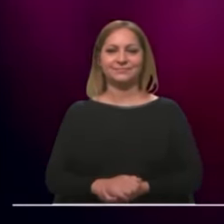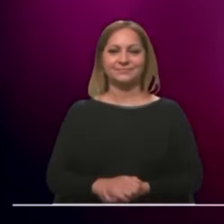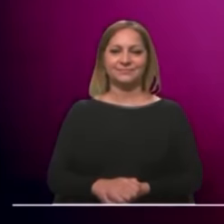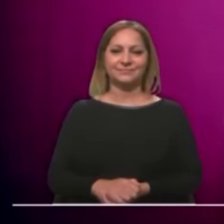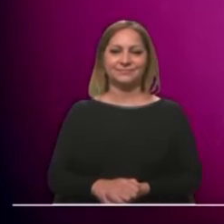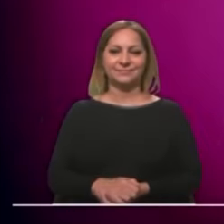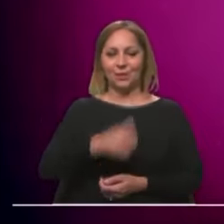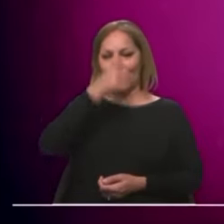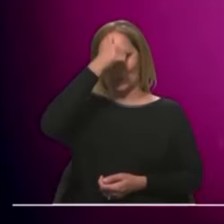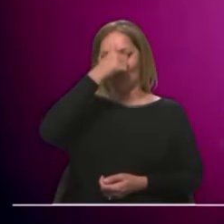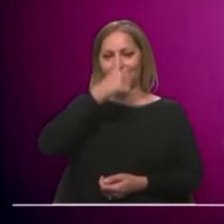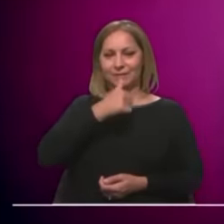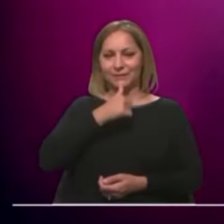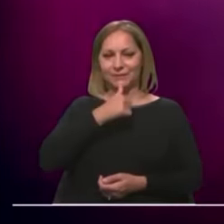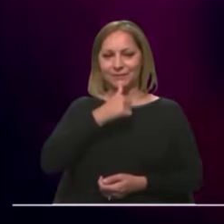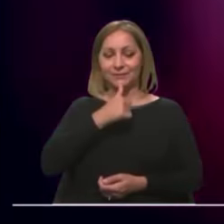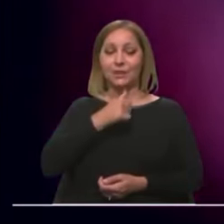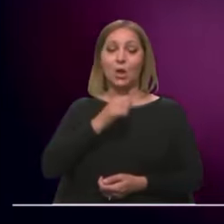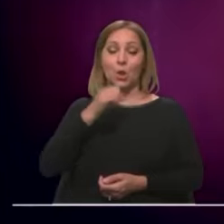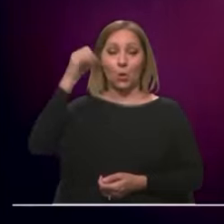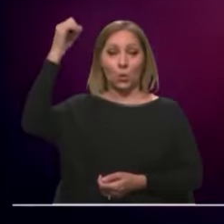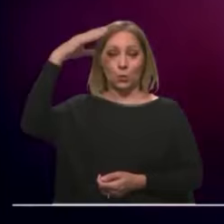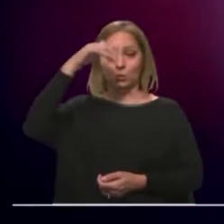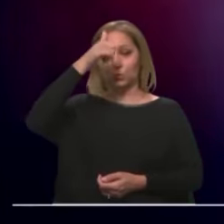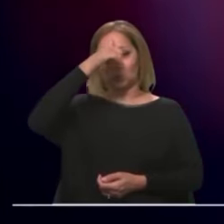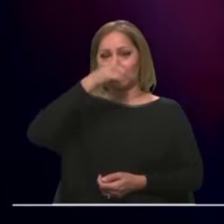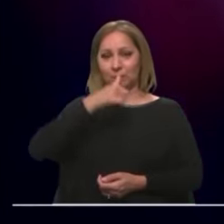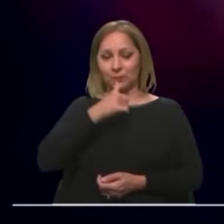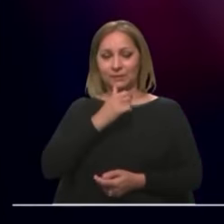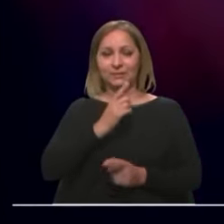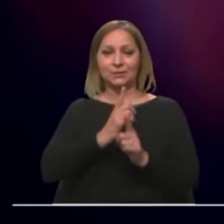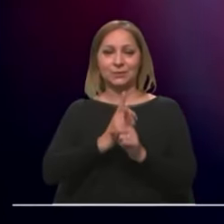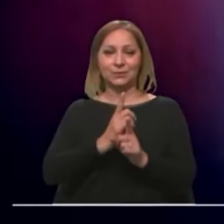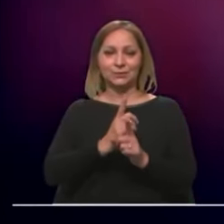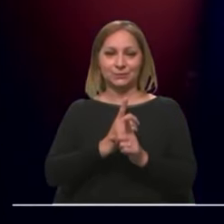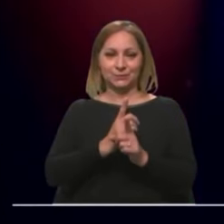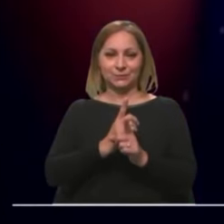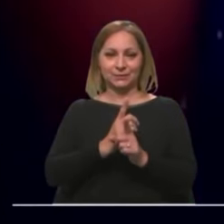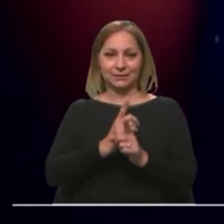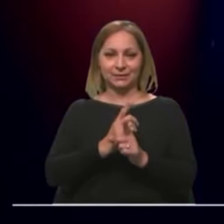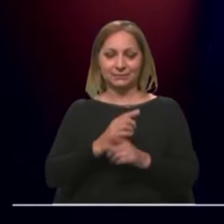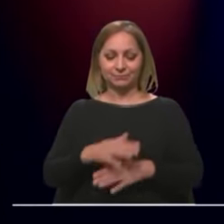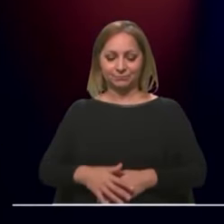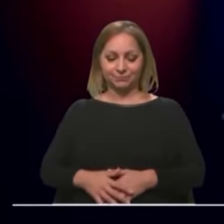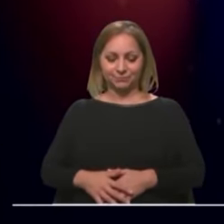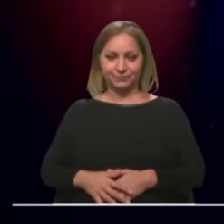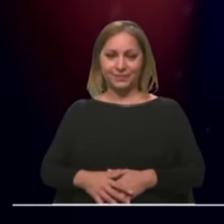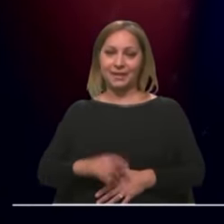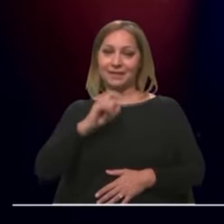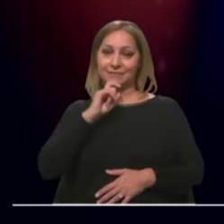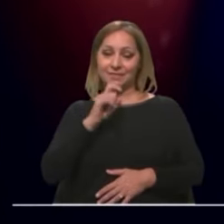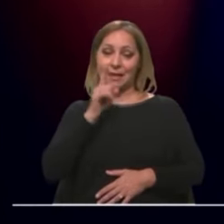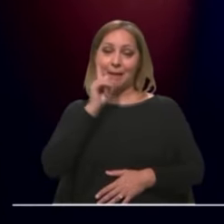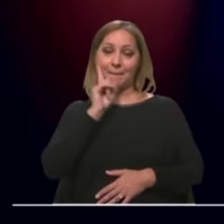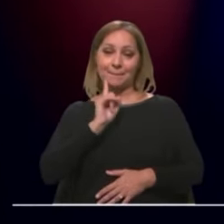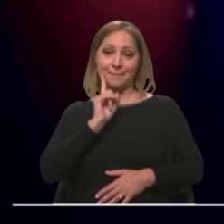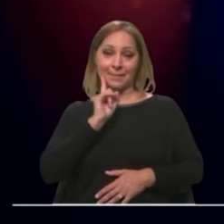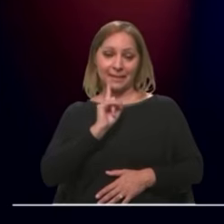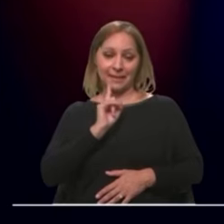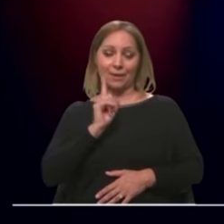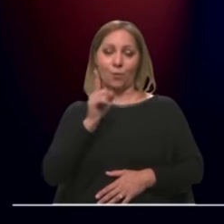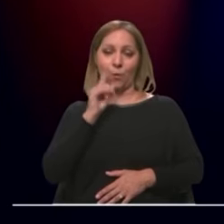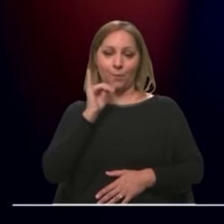dois a luz cor-de-rosa acendeu-se na consulta de Obstetrícia anunciando a vinda ao mundo de uma menina o pai escolheu o